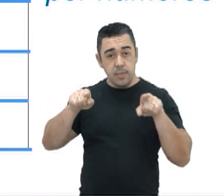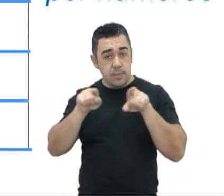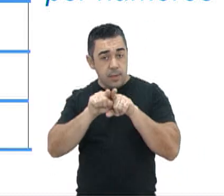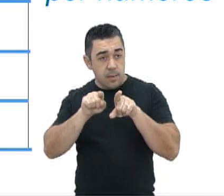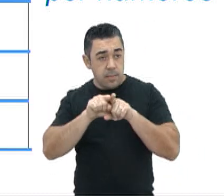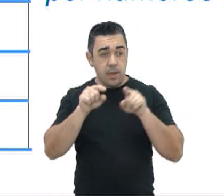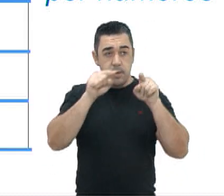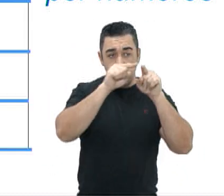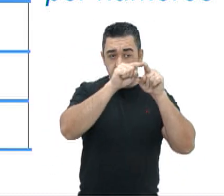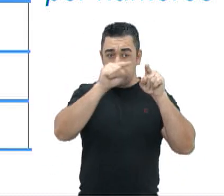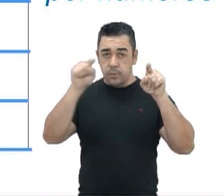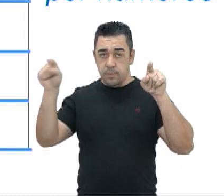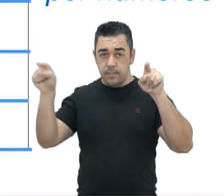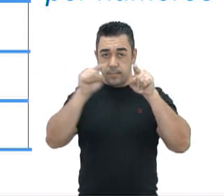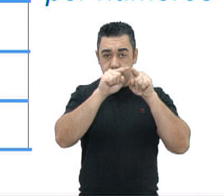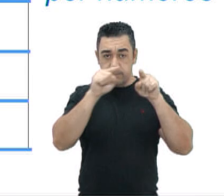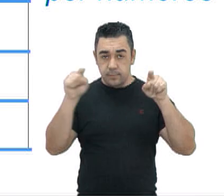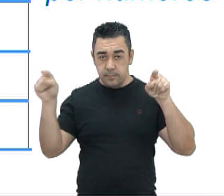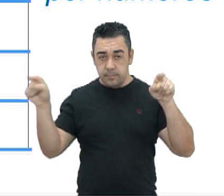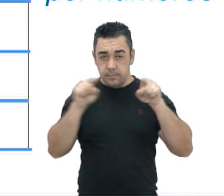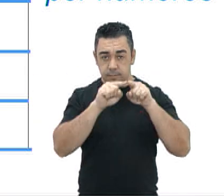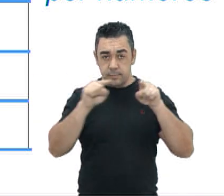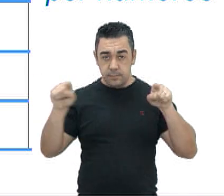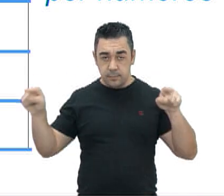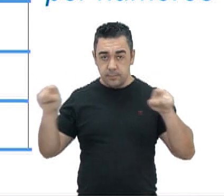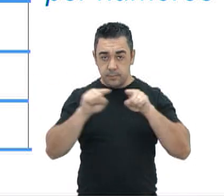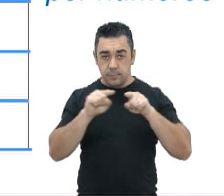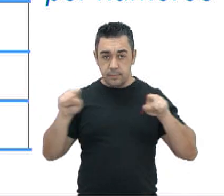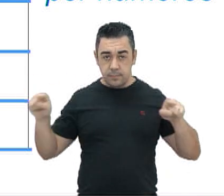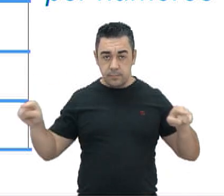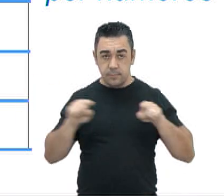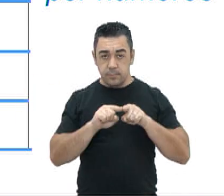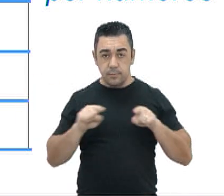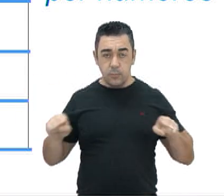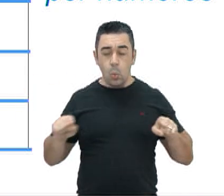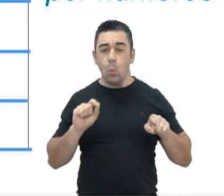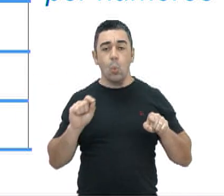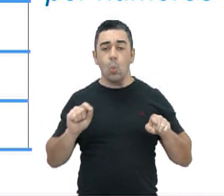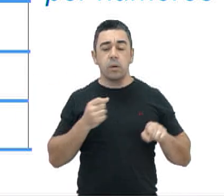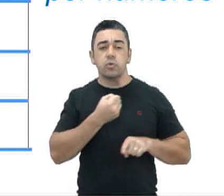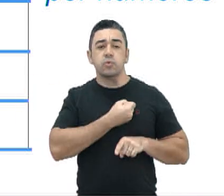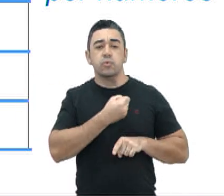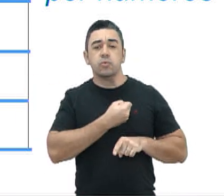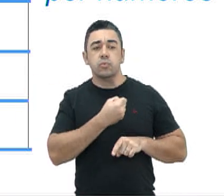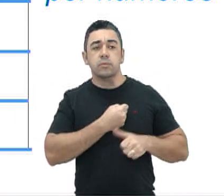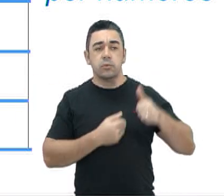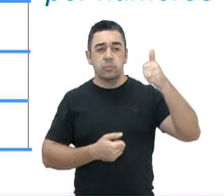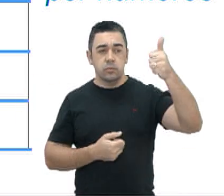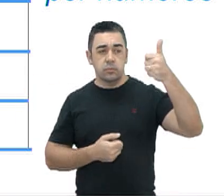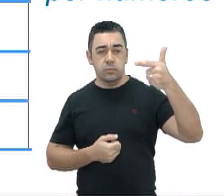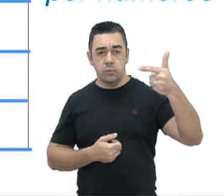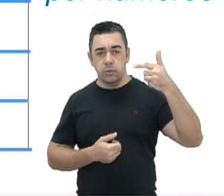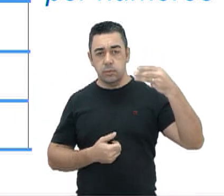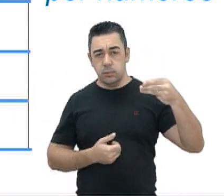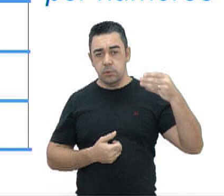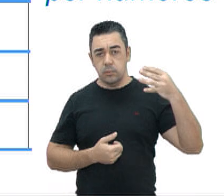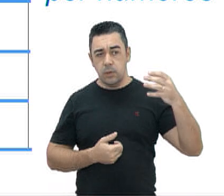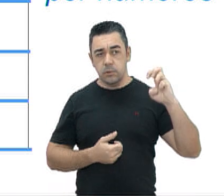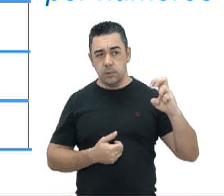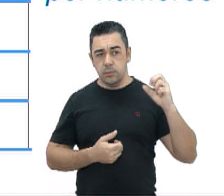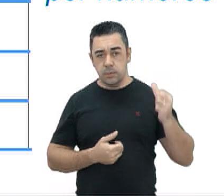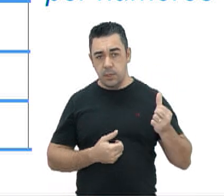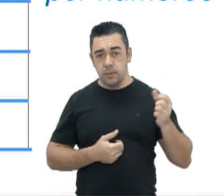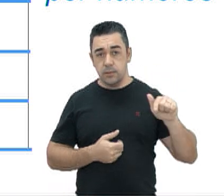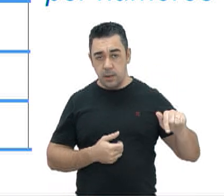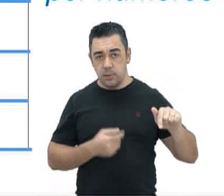que nós temos as linhas verticais identificadas por letras, nós vamos ter linhas horizontais identificadas por números, conforme você pode ver